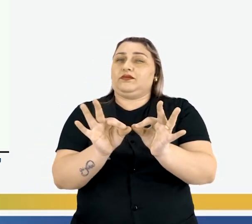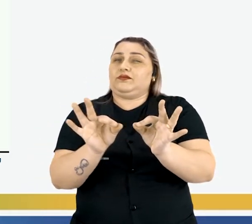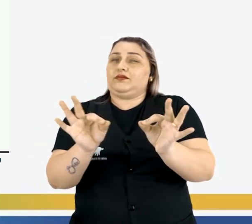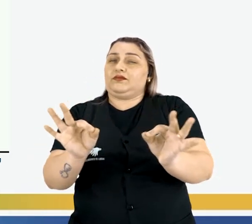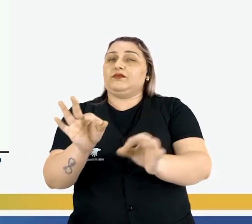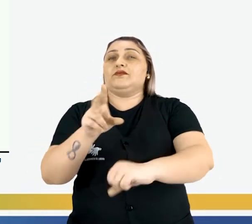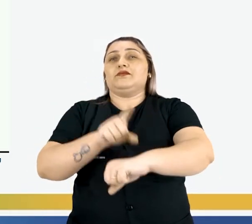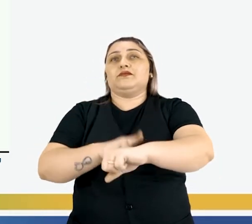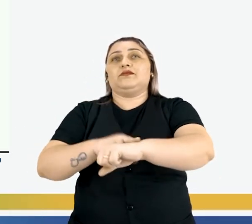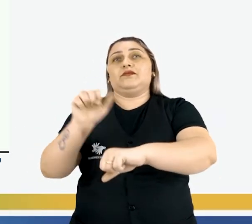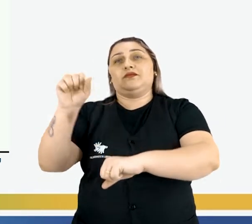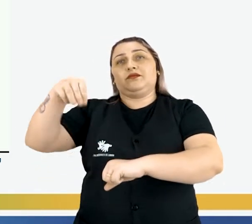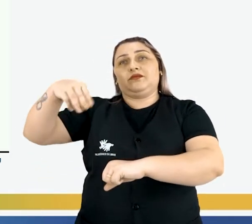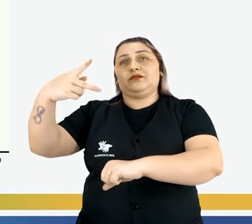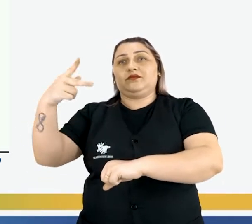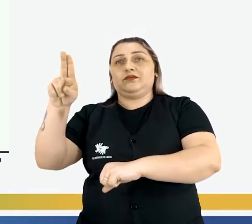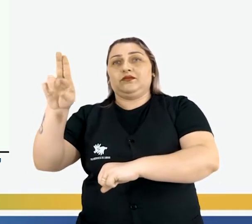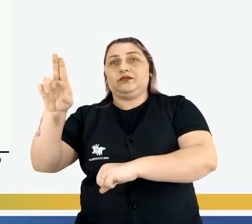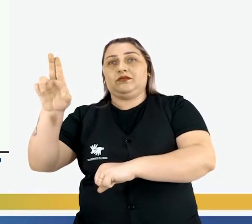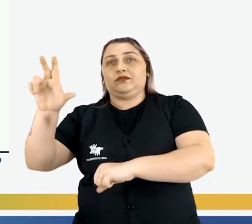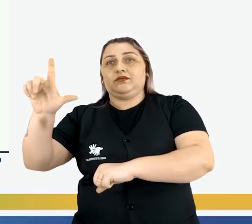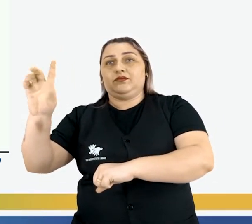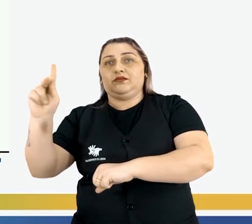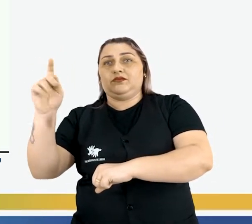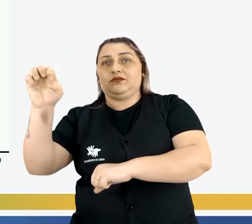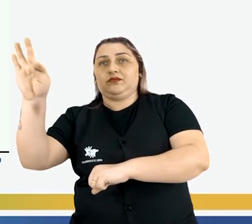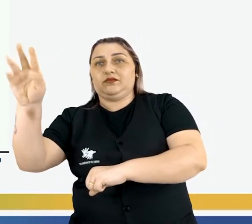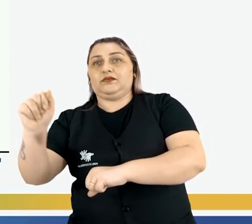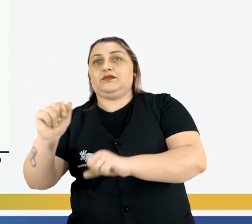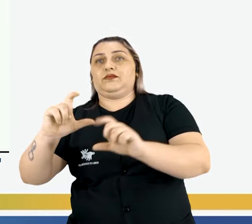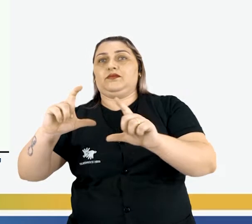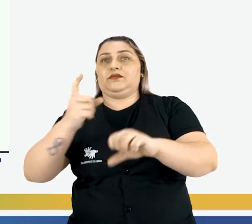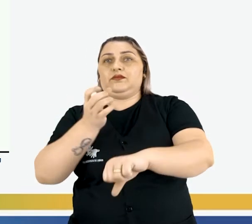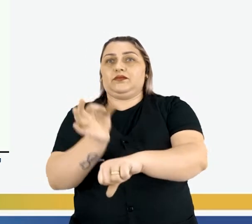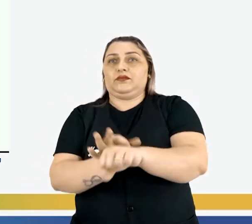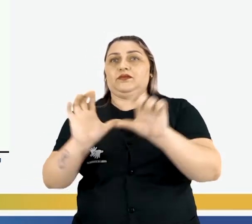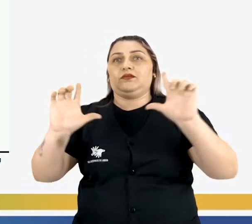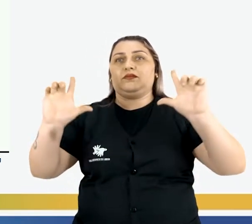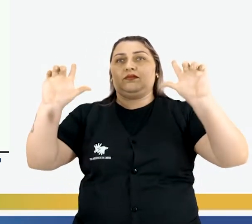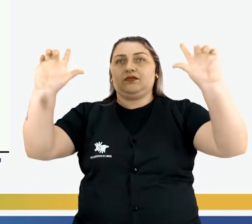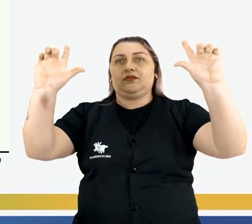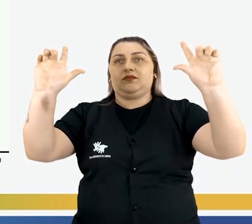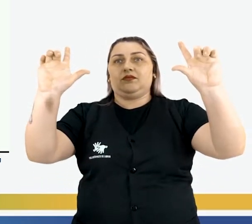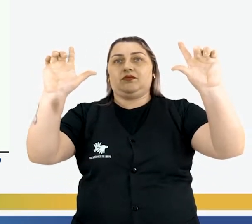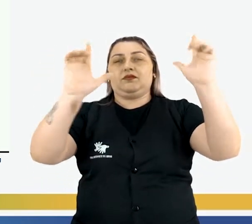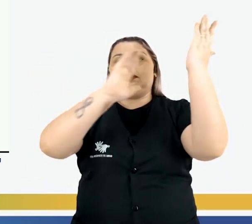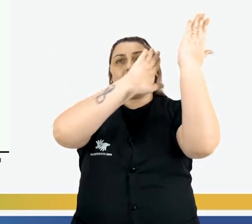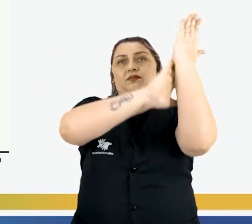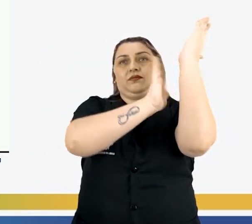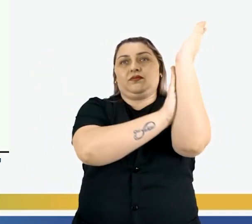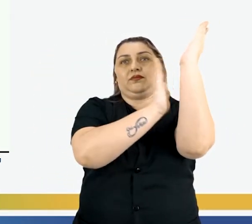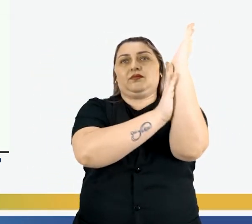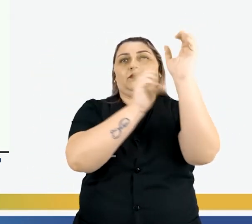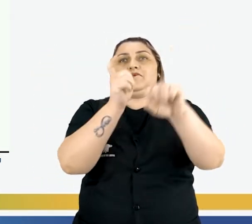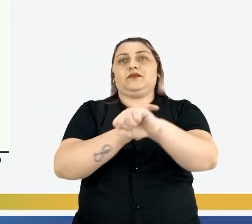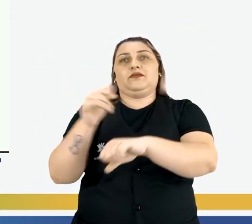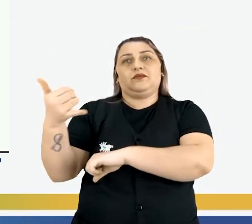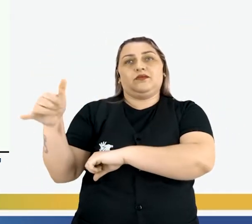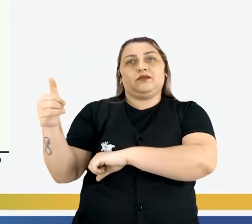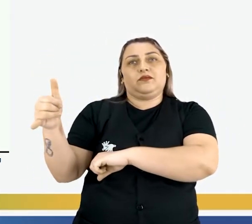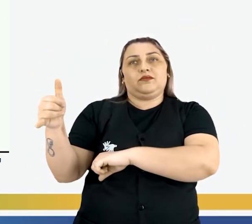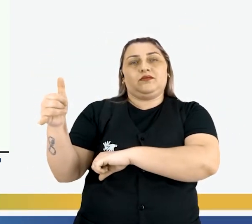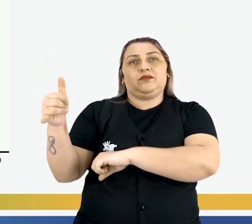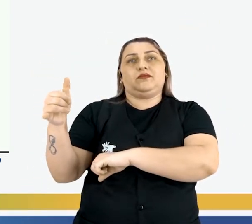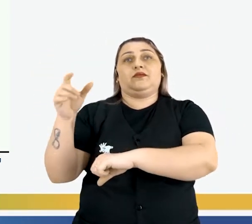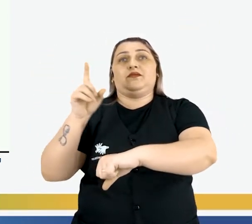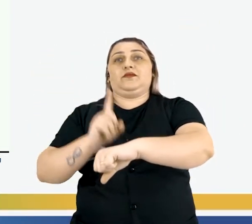A ampulheta, o relógio de parede, o relógio que é despertador, também